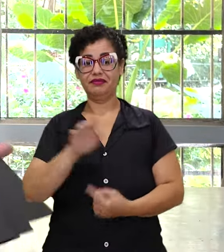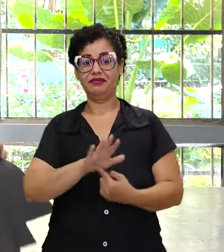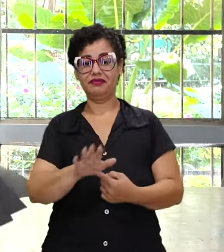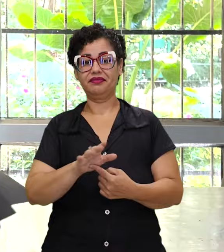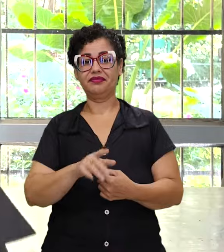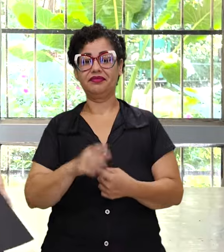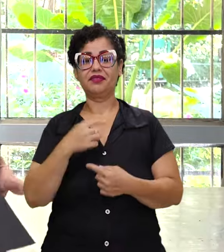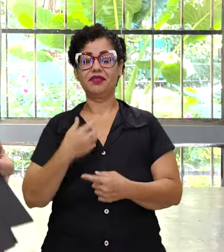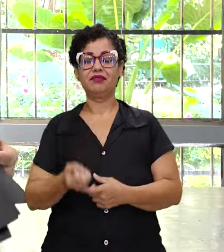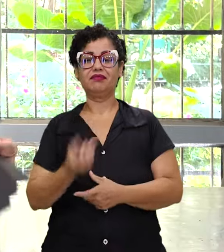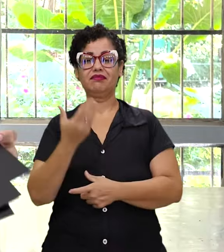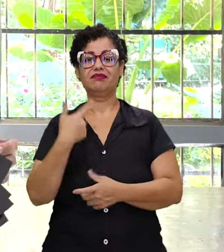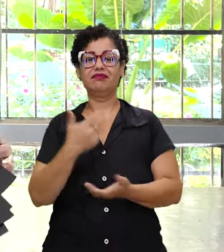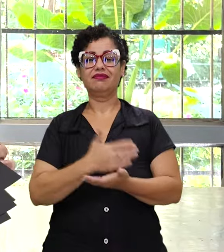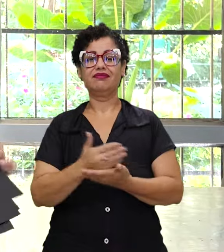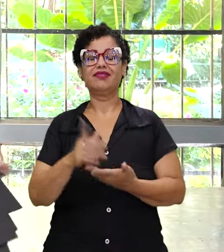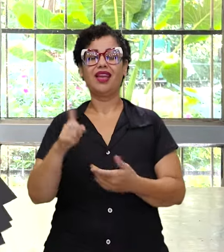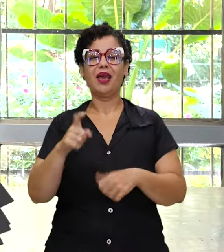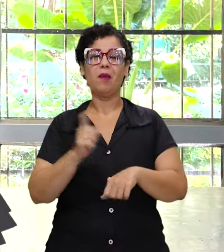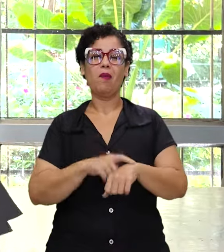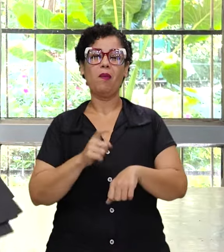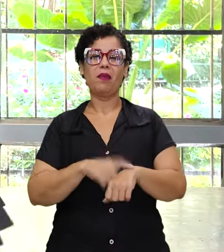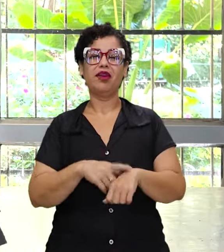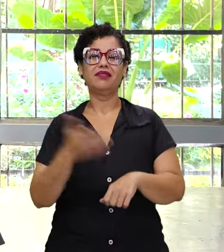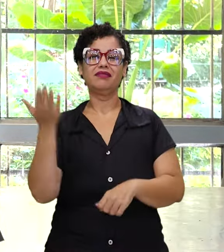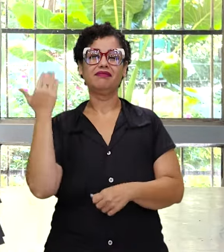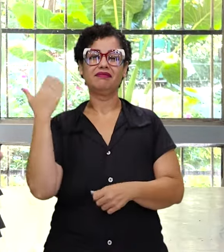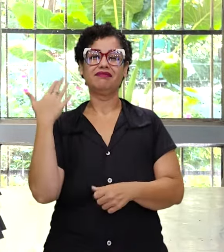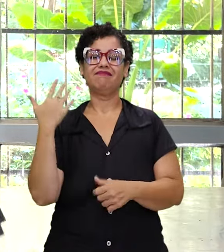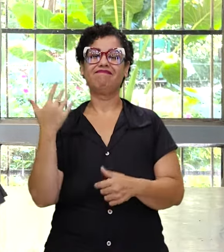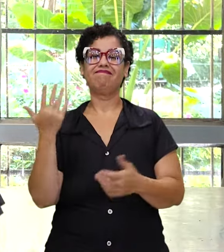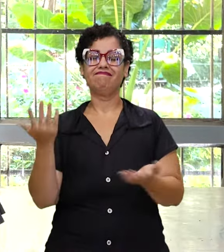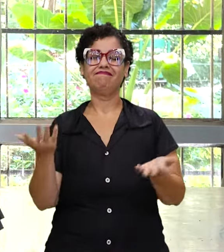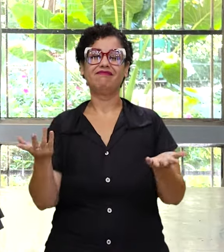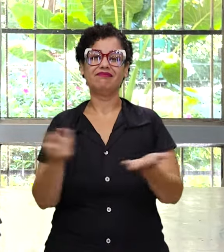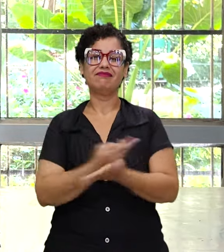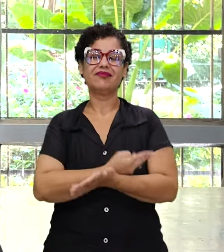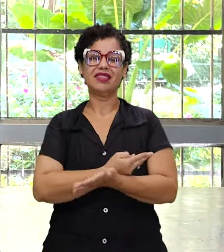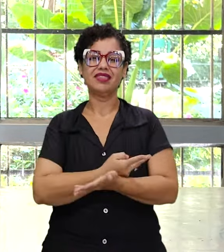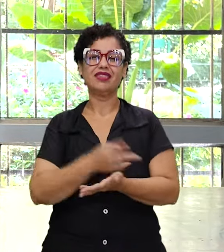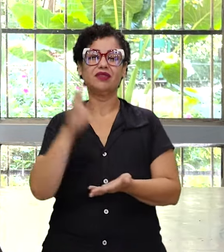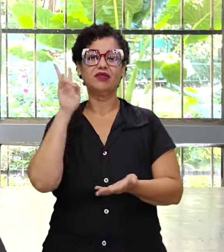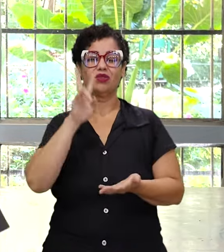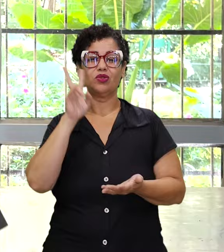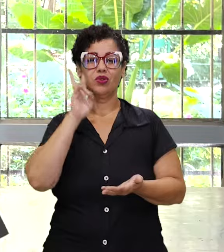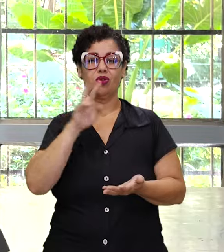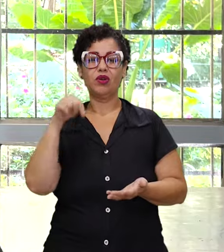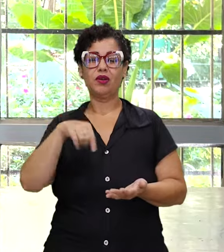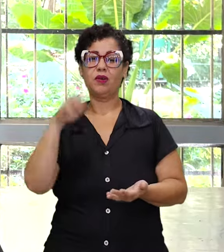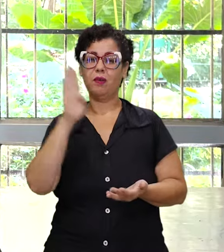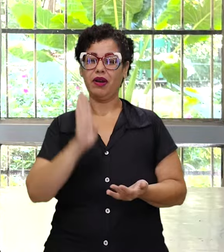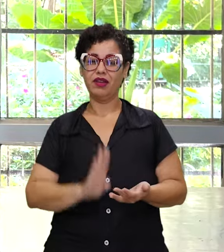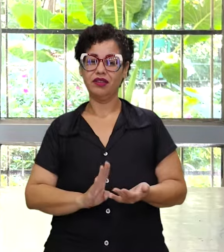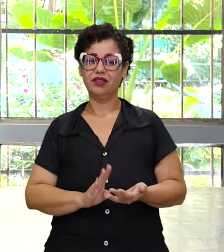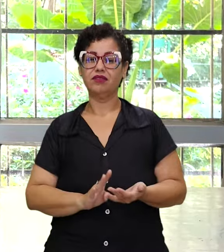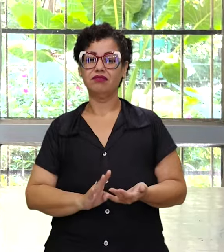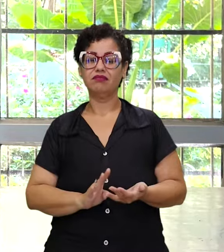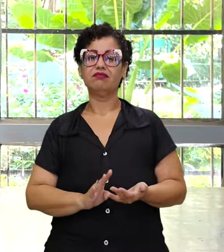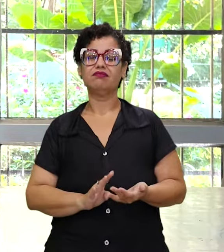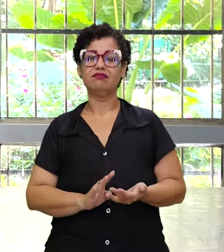surgiu num momento bastante emblemático da história do Brasil e